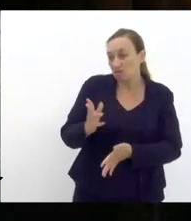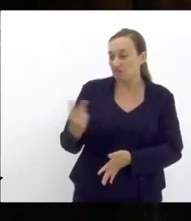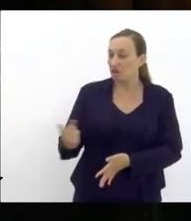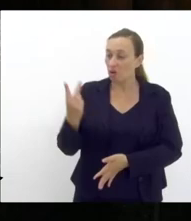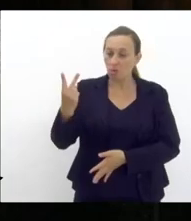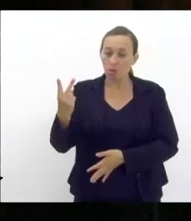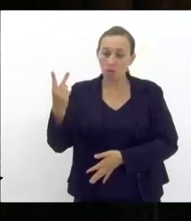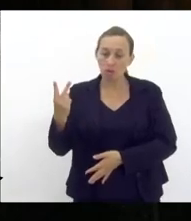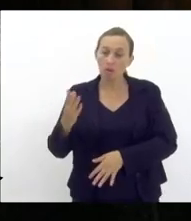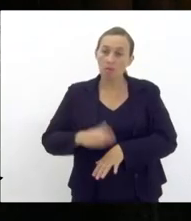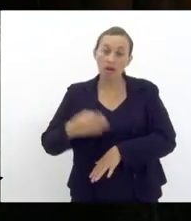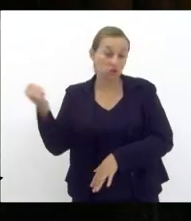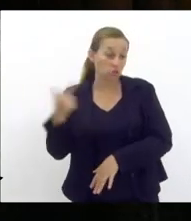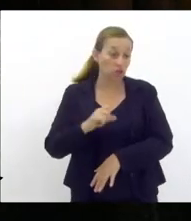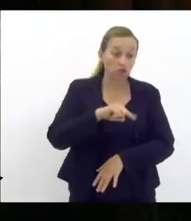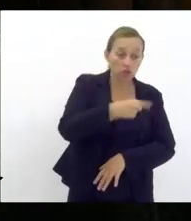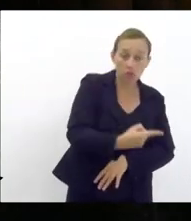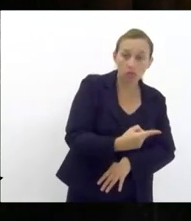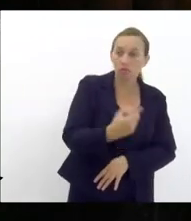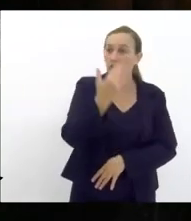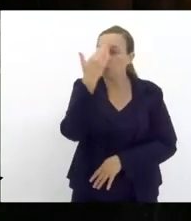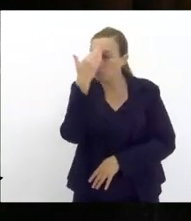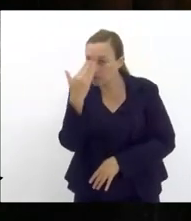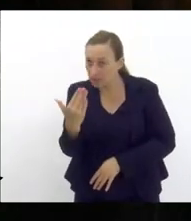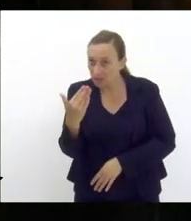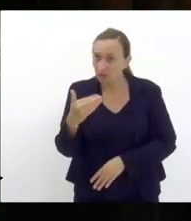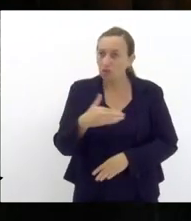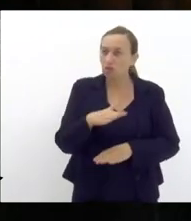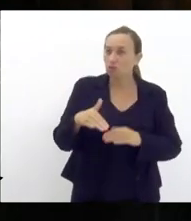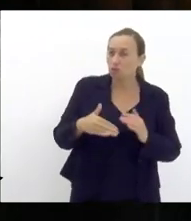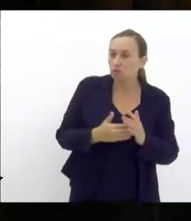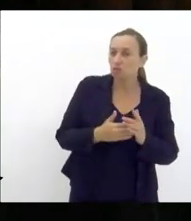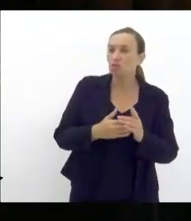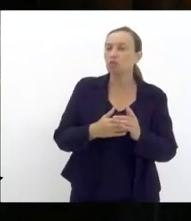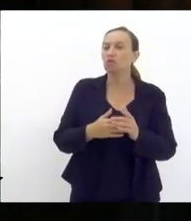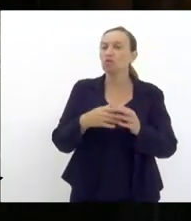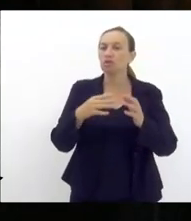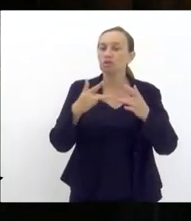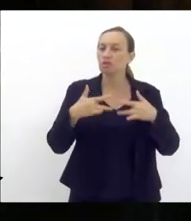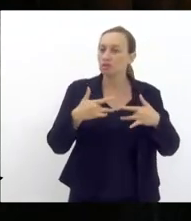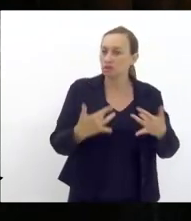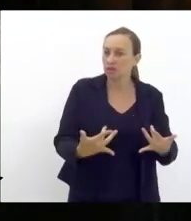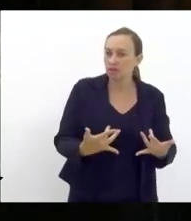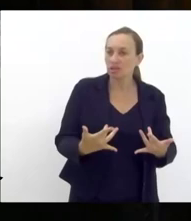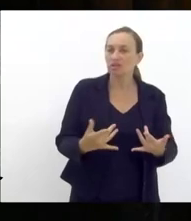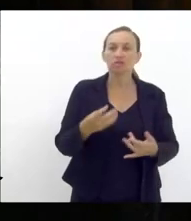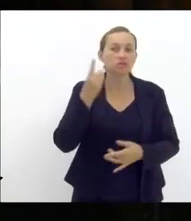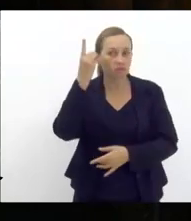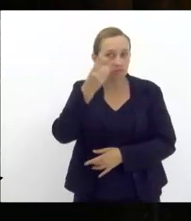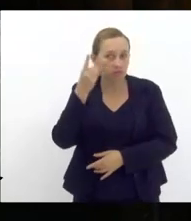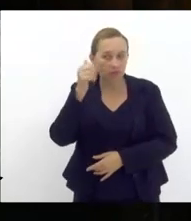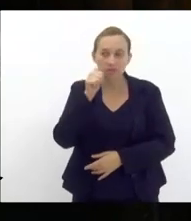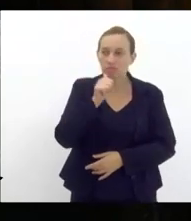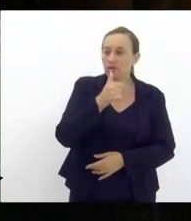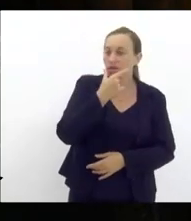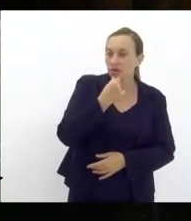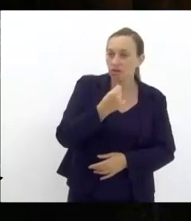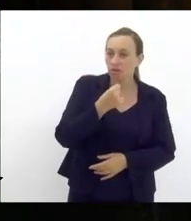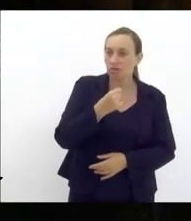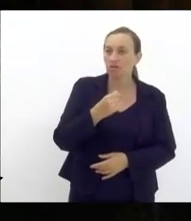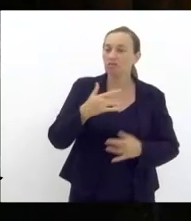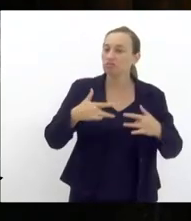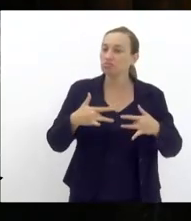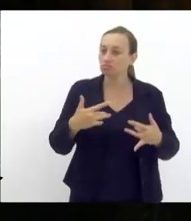valiosas do que a vida de outros então muito obrigada todo o acolhimento solidariedade inclusive dos deputados e das deputados que